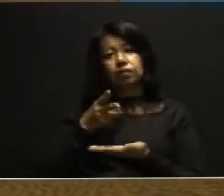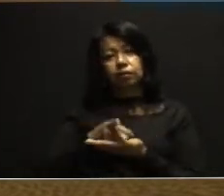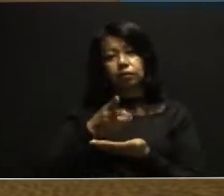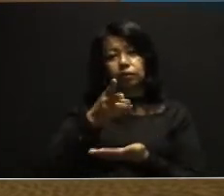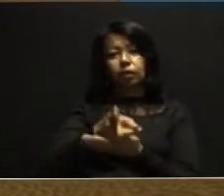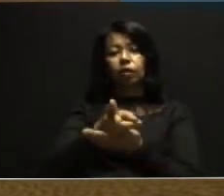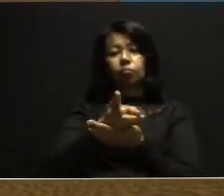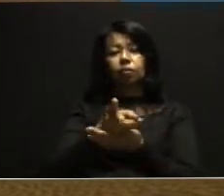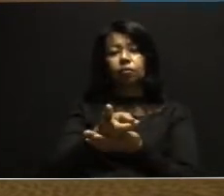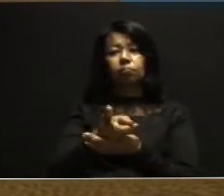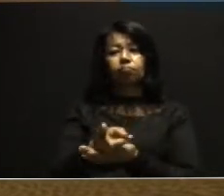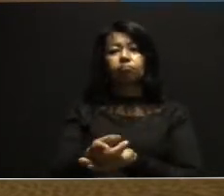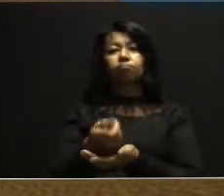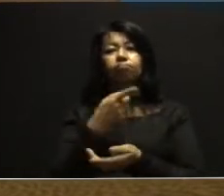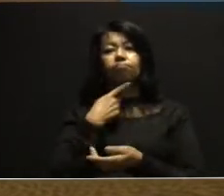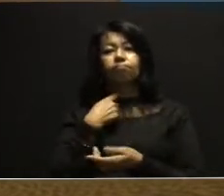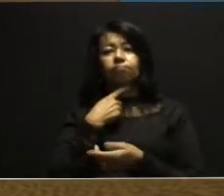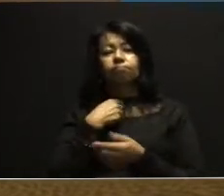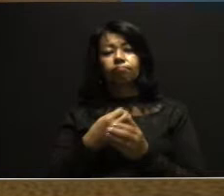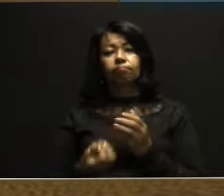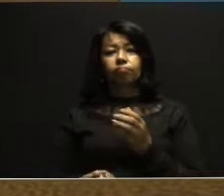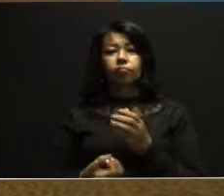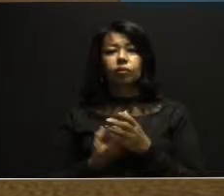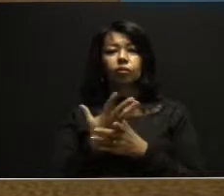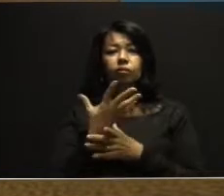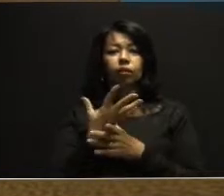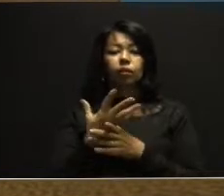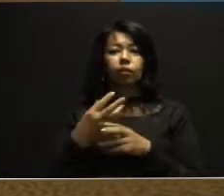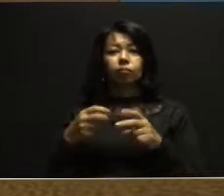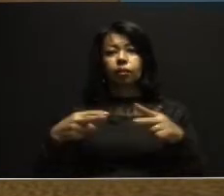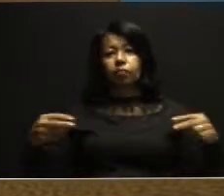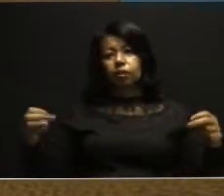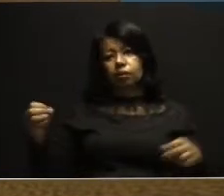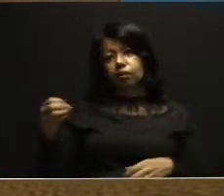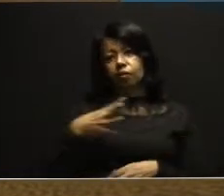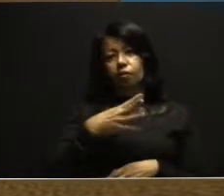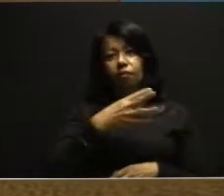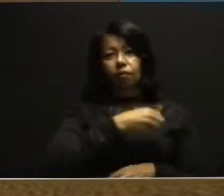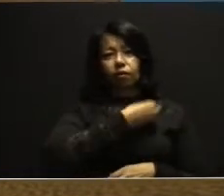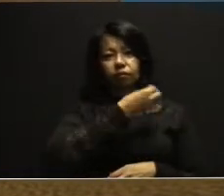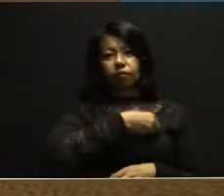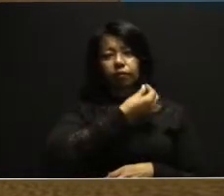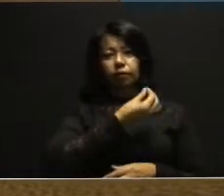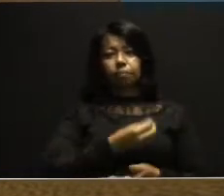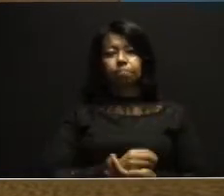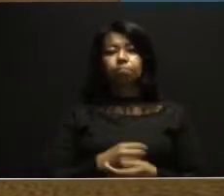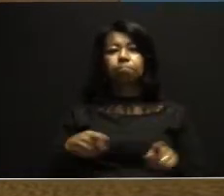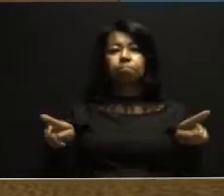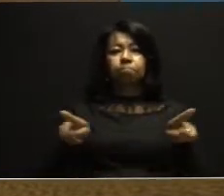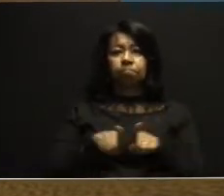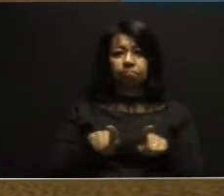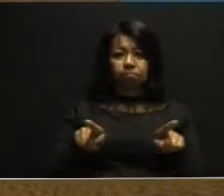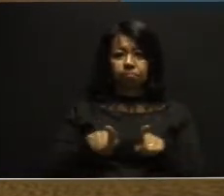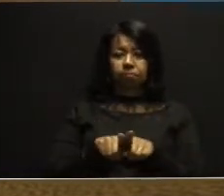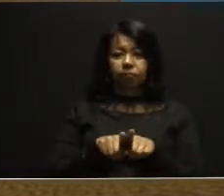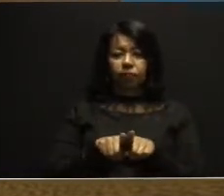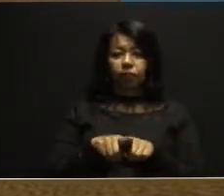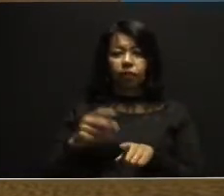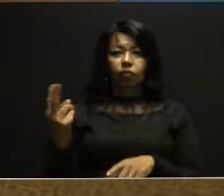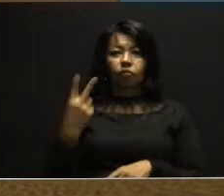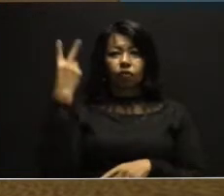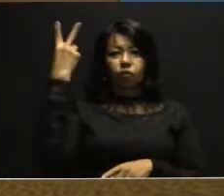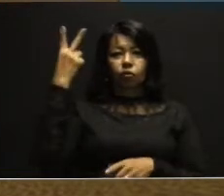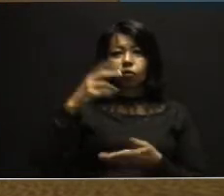uma disposição para produzir algo novo, a vida. Ao mesmo tempo, o valor